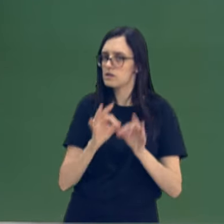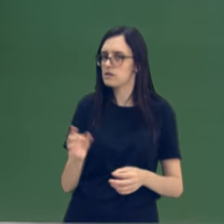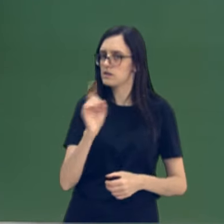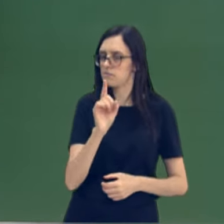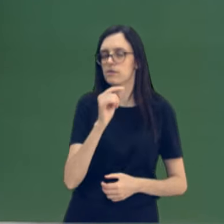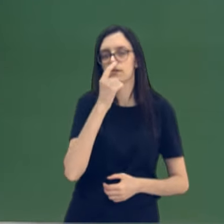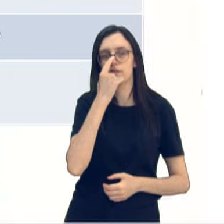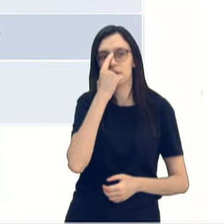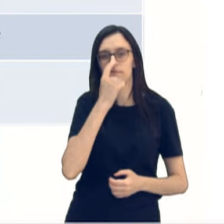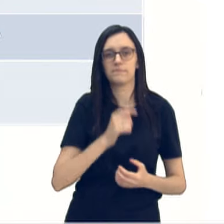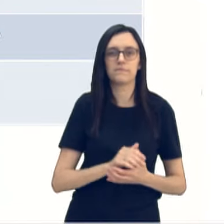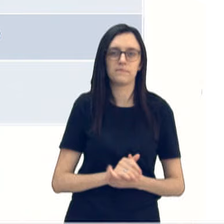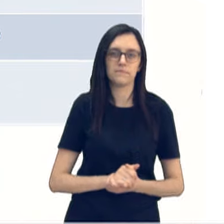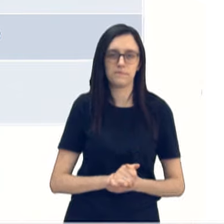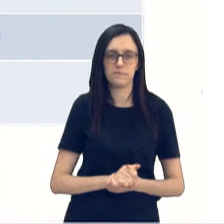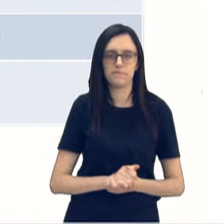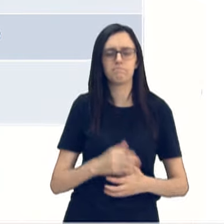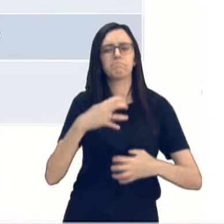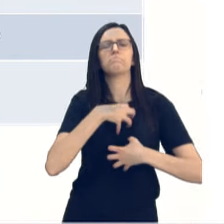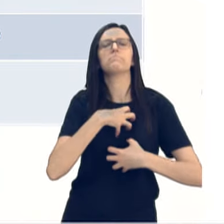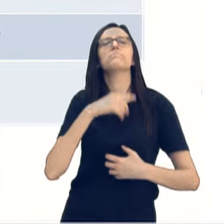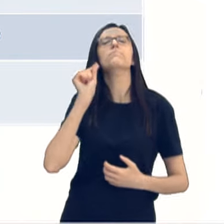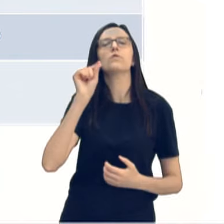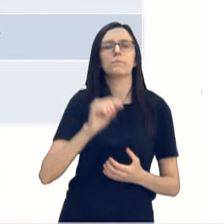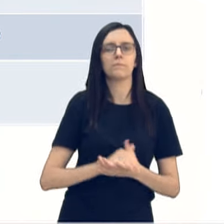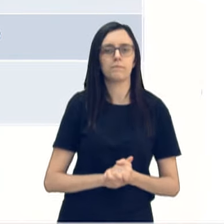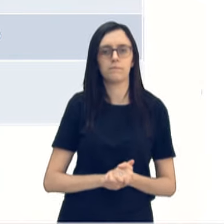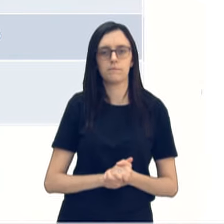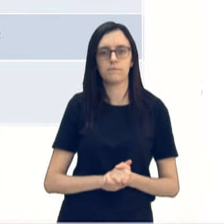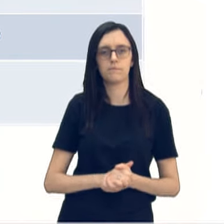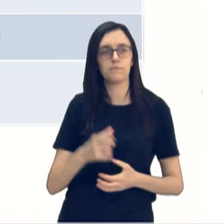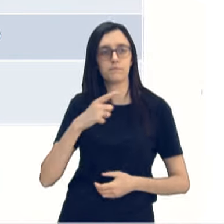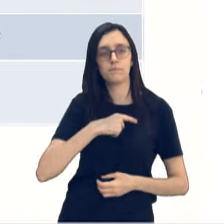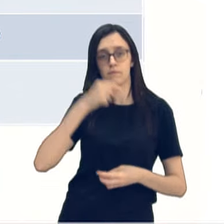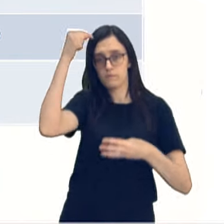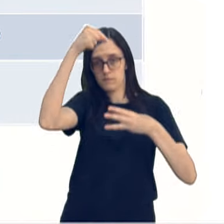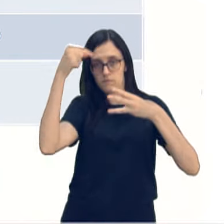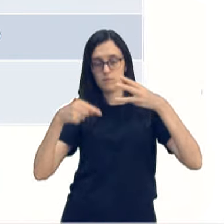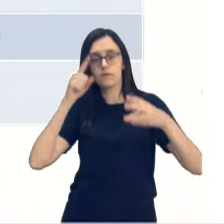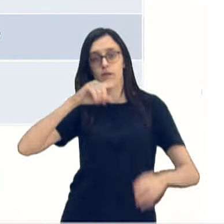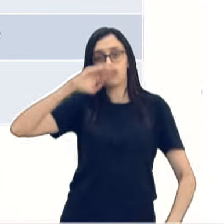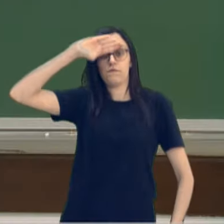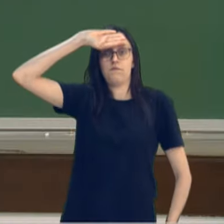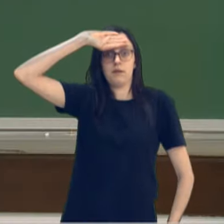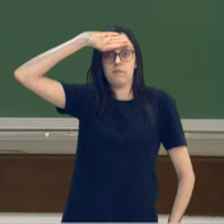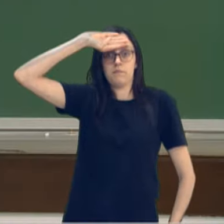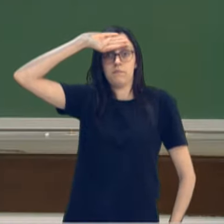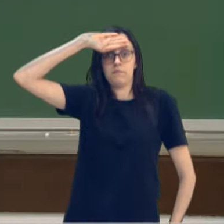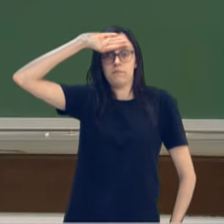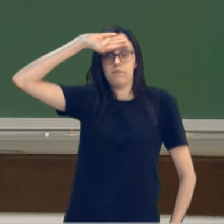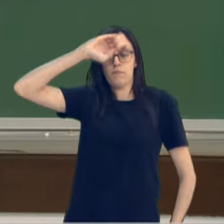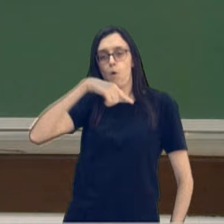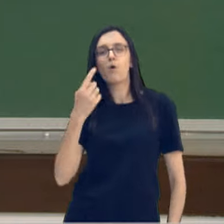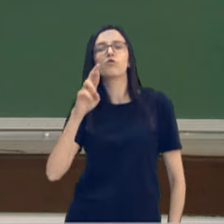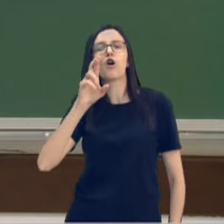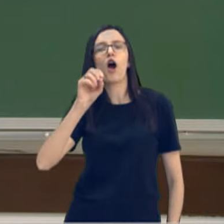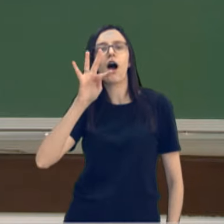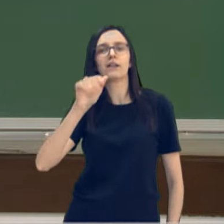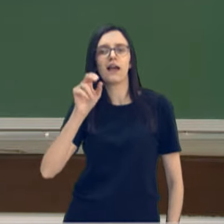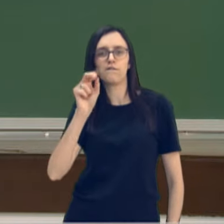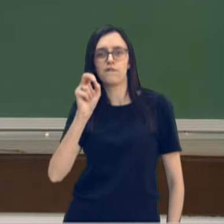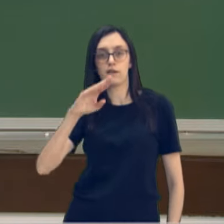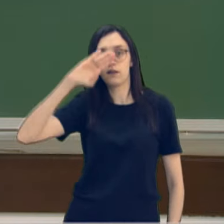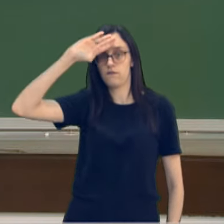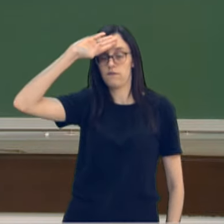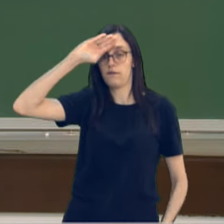procedimento. Sintomas: pólio, rotavírus e cachumba, febre. No rotavírus, uma febre até um pouco elevada,